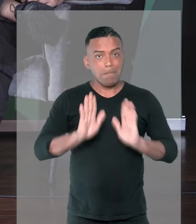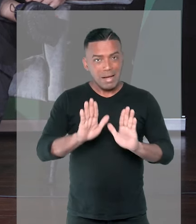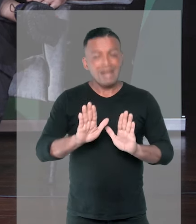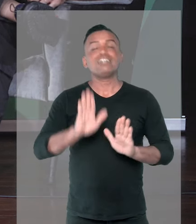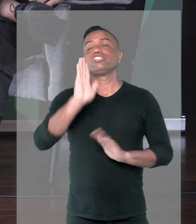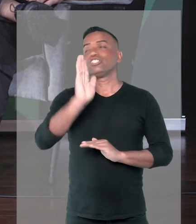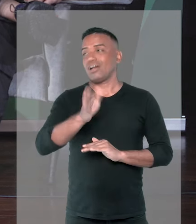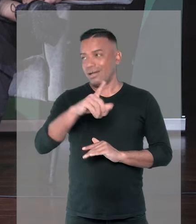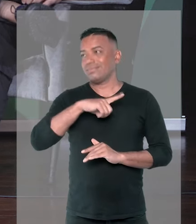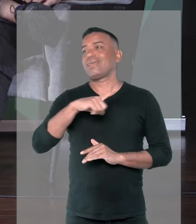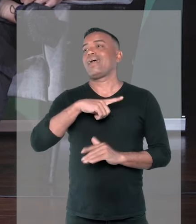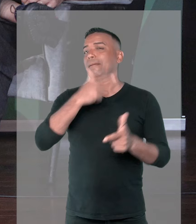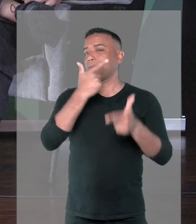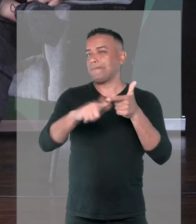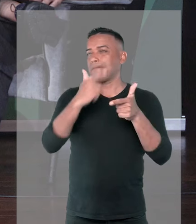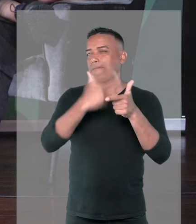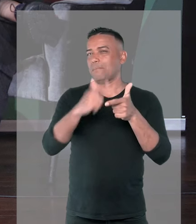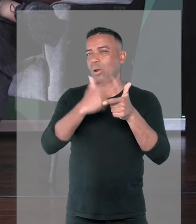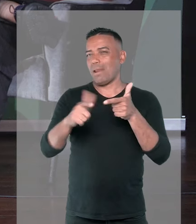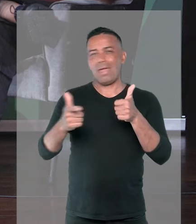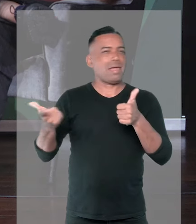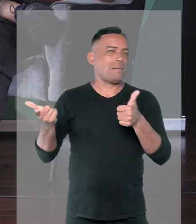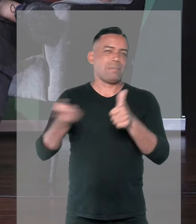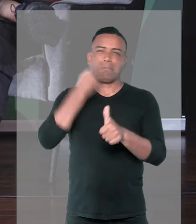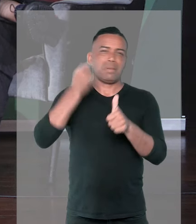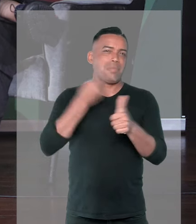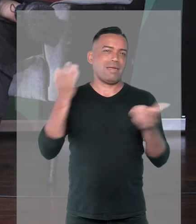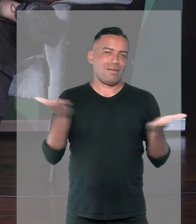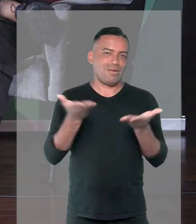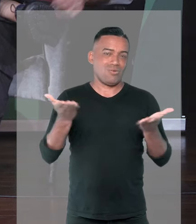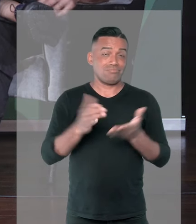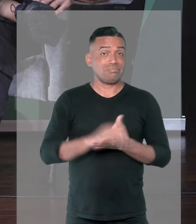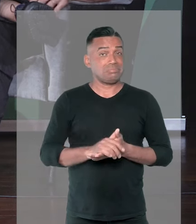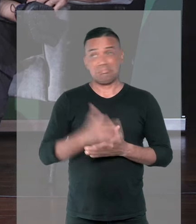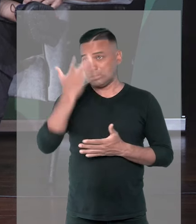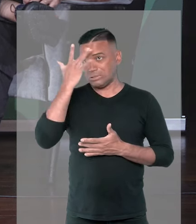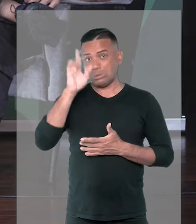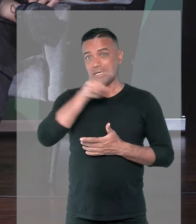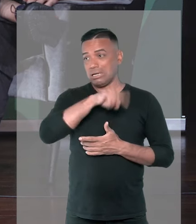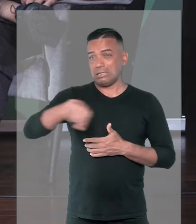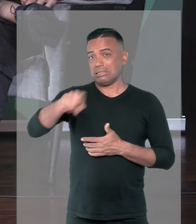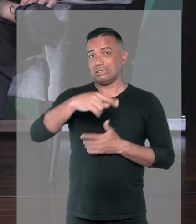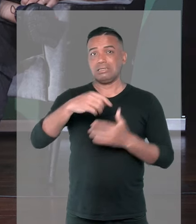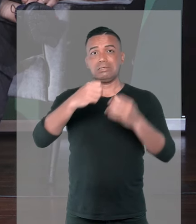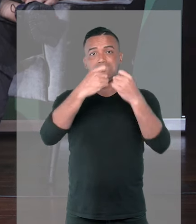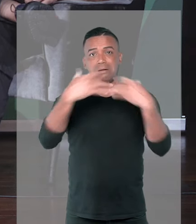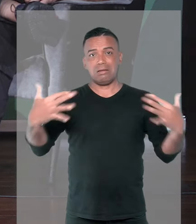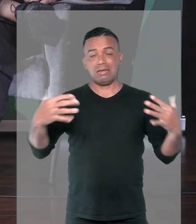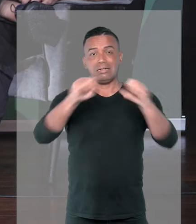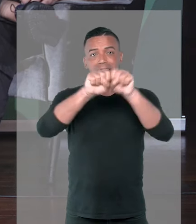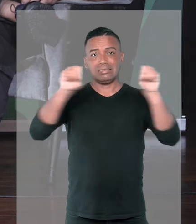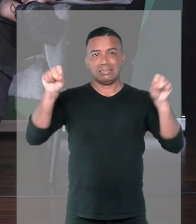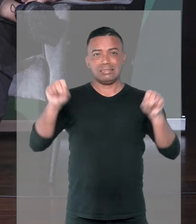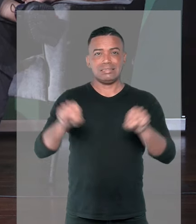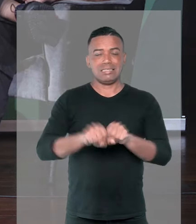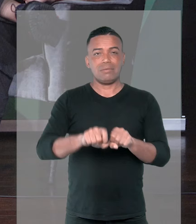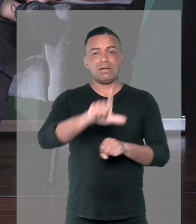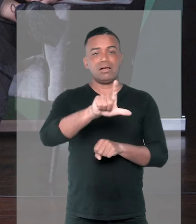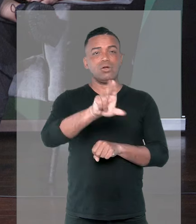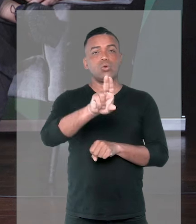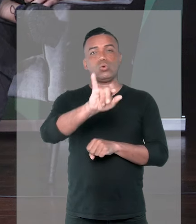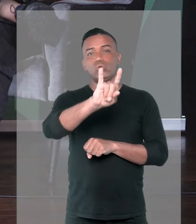primeiros colapsos né Eh eu acho que não sei quem aqui entre vocês usava um sistema chamado Luzia né